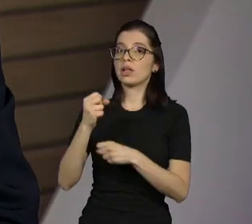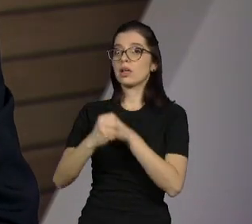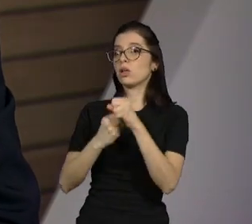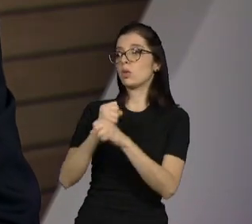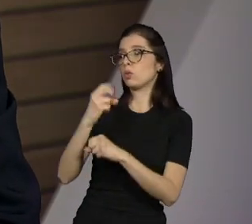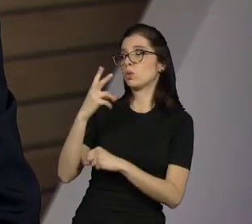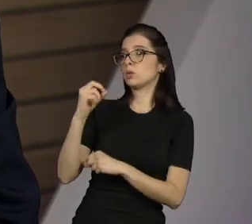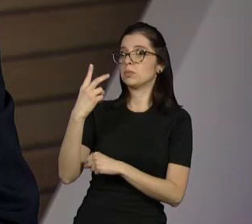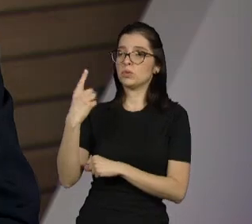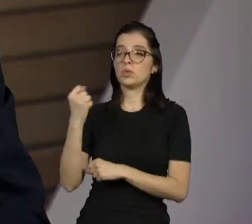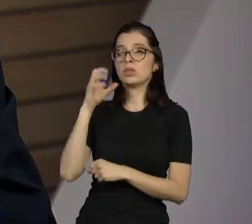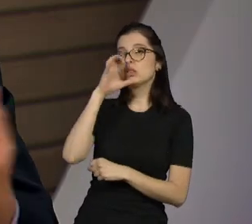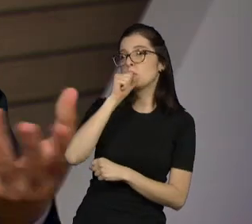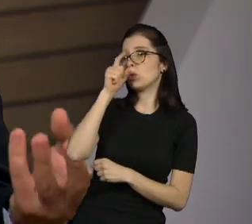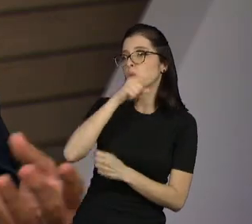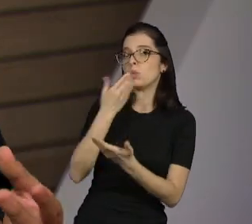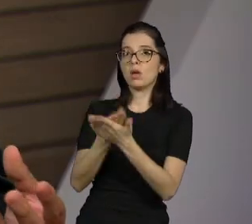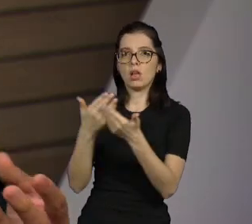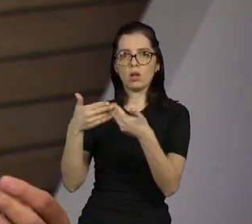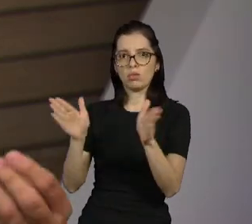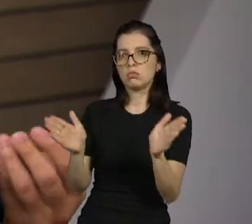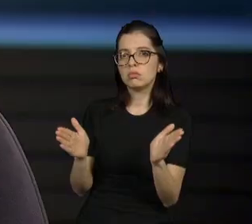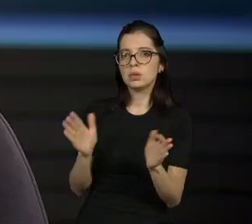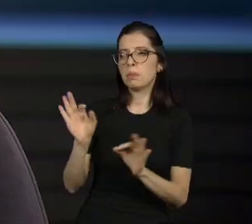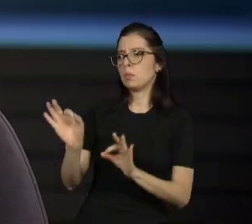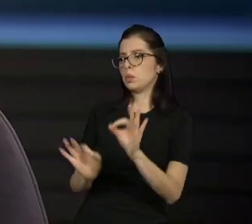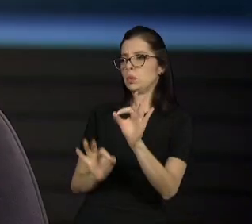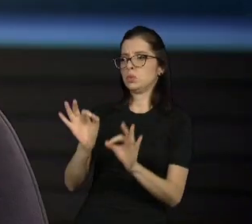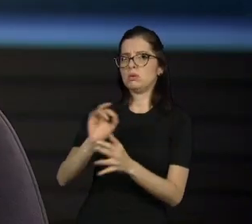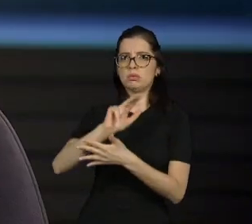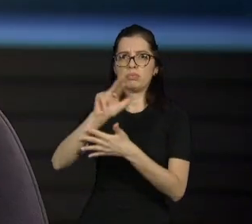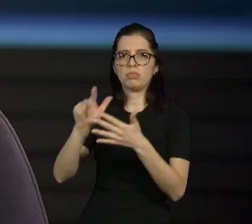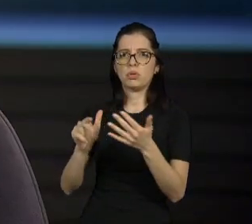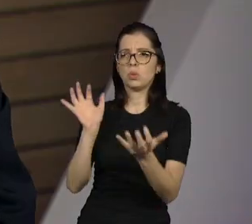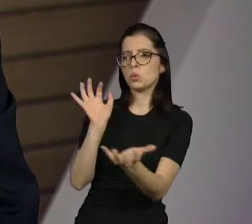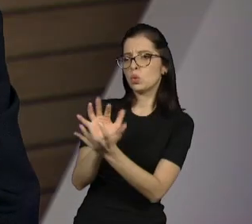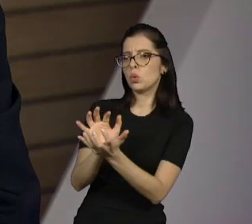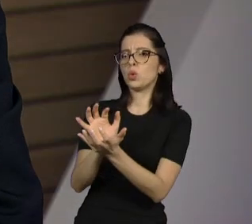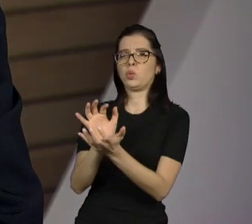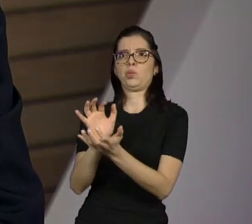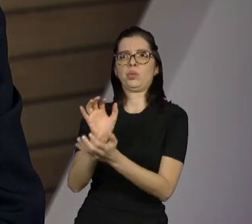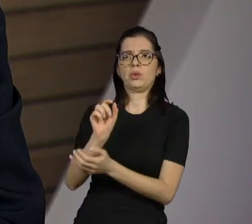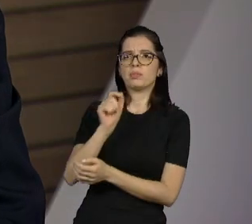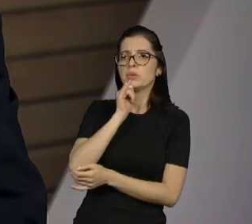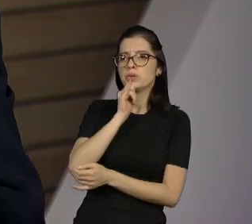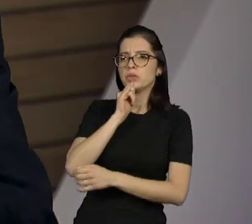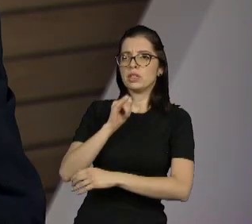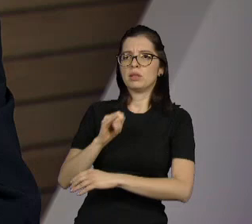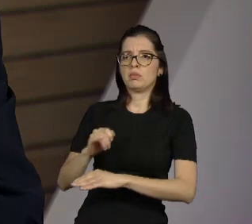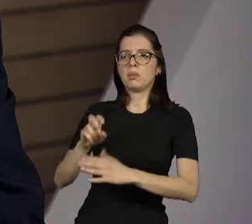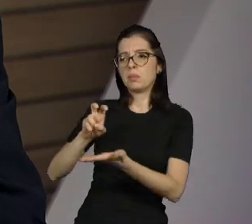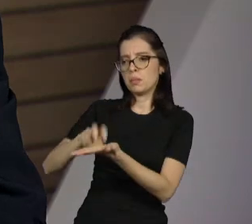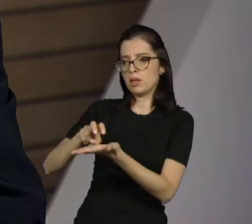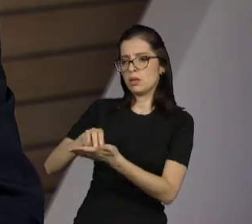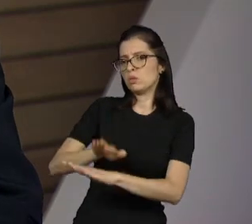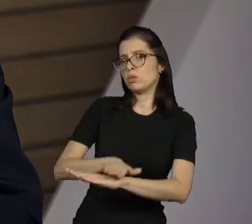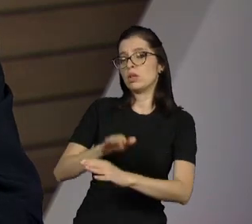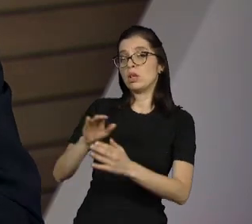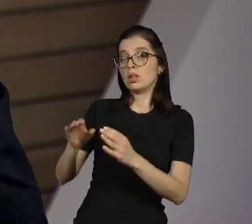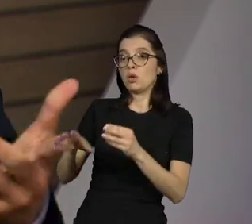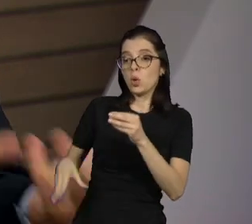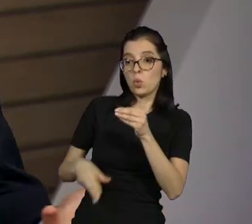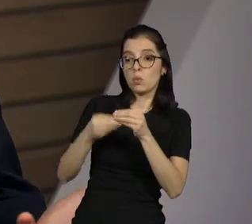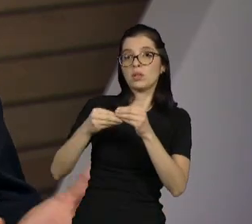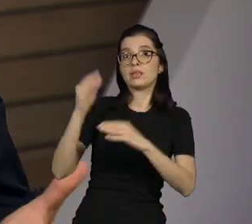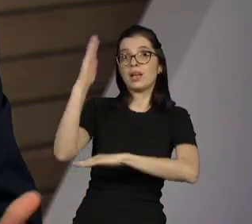escola no fim de semana. Tem programas... Reforço no contraturno. Reforço, né? No contraturno, programas de repente, algum tipo de incentivo para